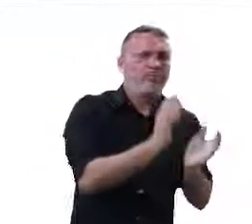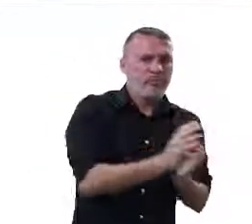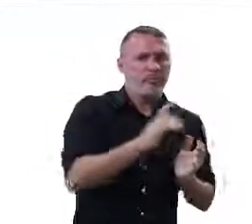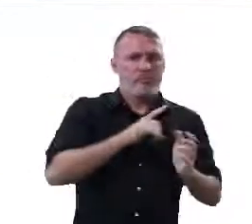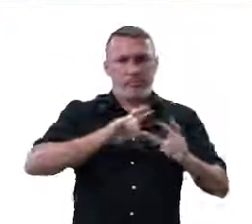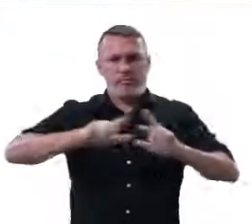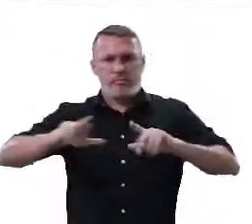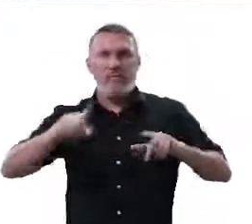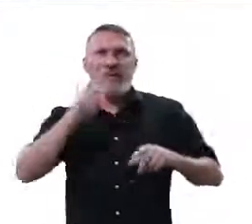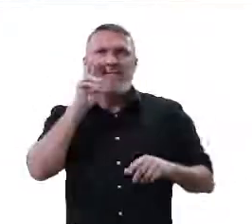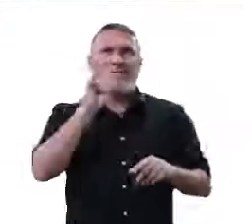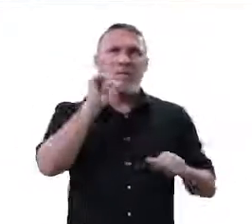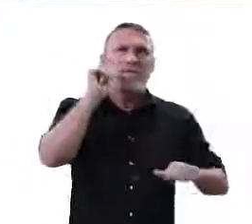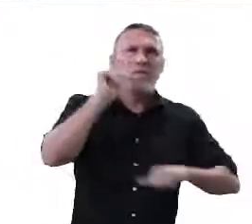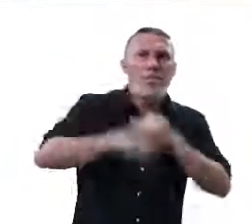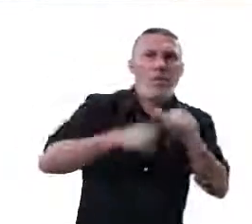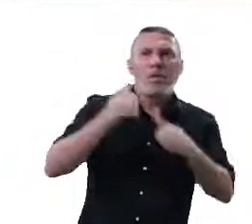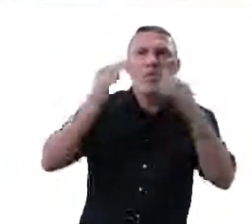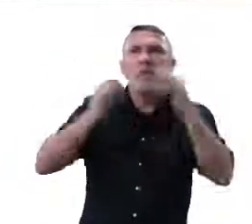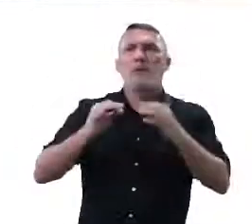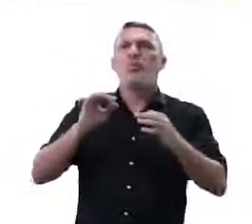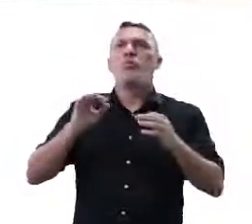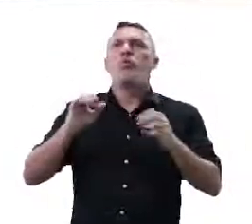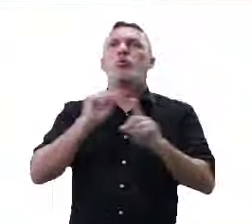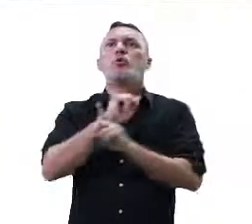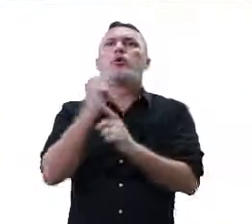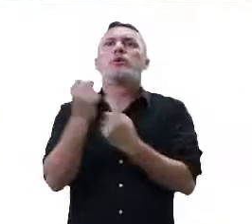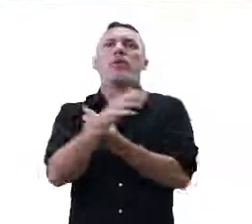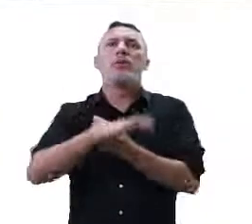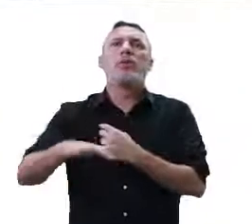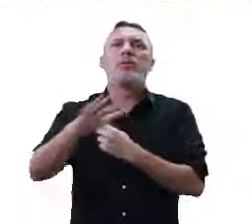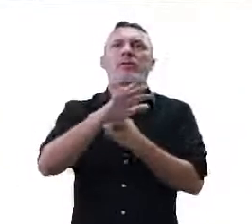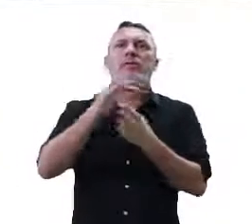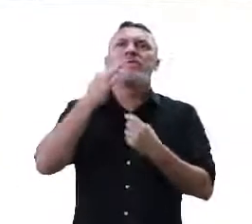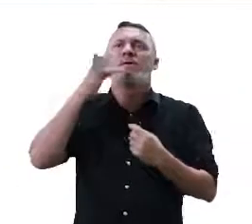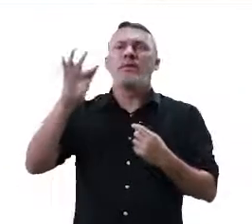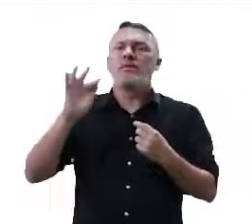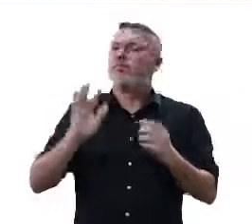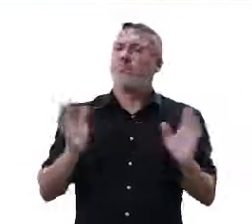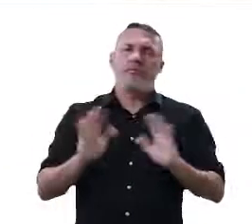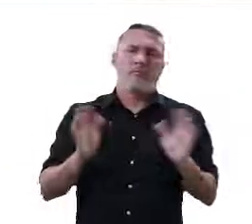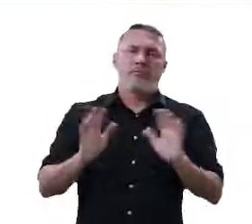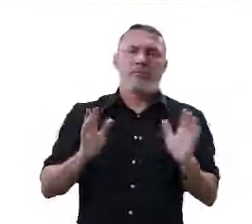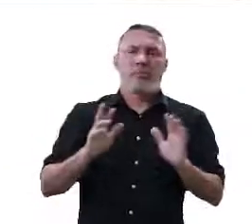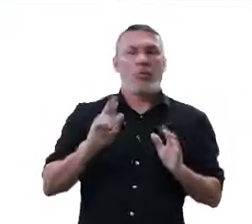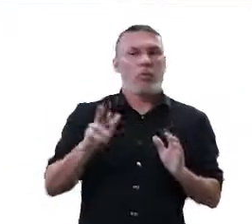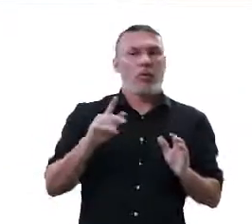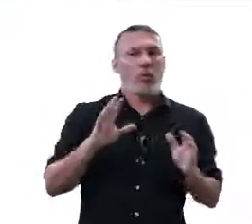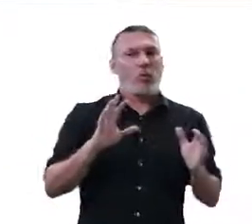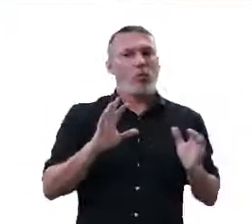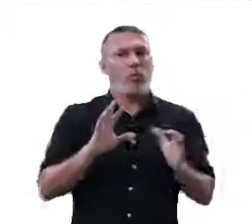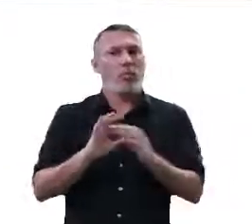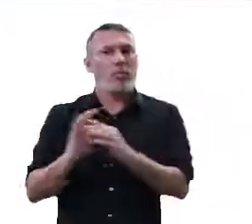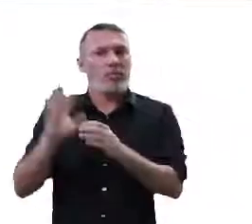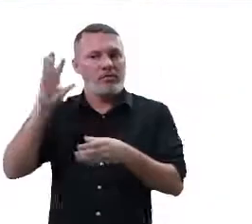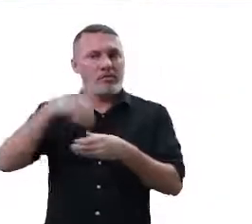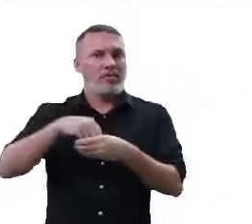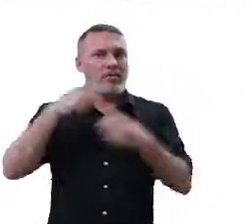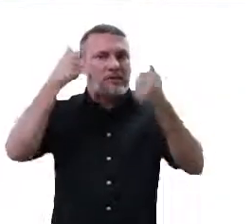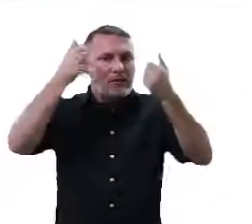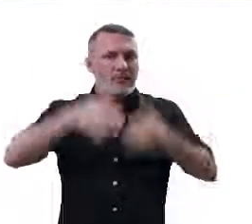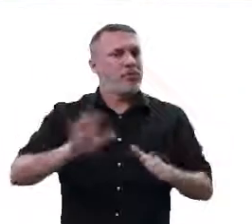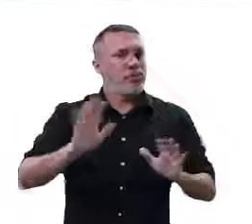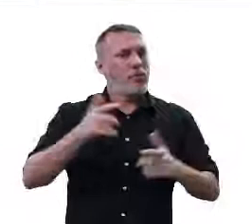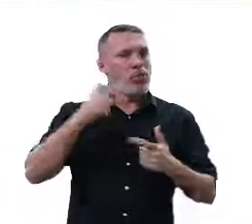uma transformação social radical da sociedade francesa pós-revolução, mas não é o contexto em